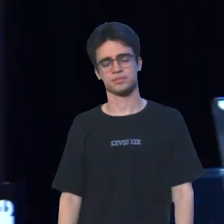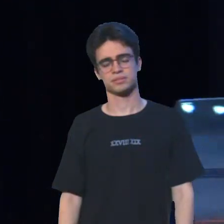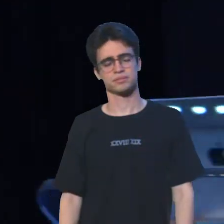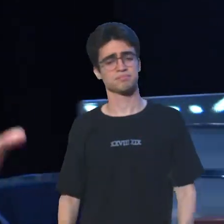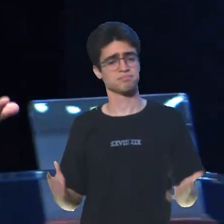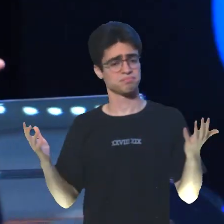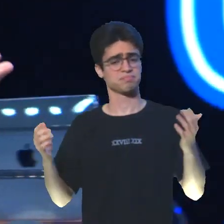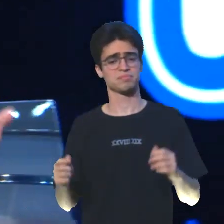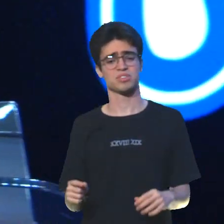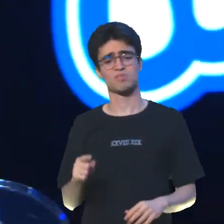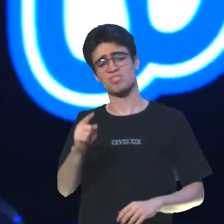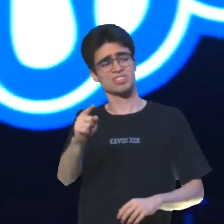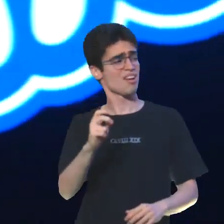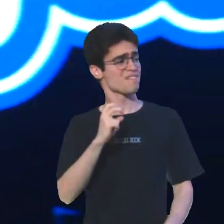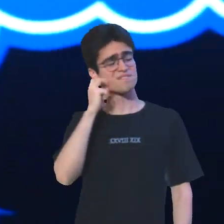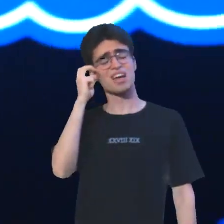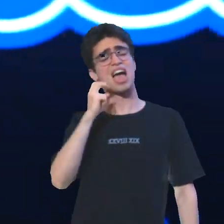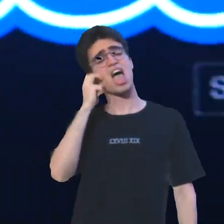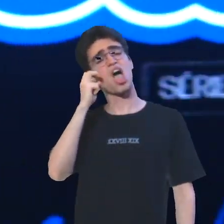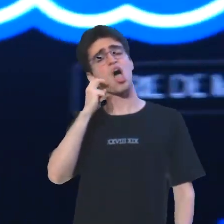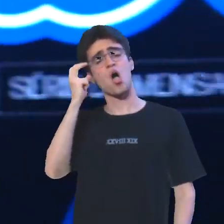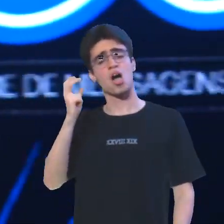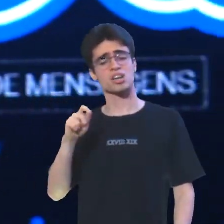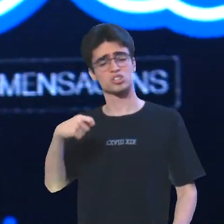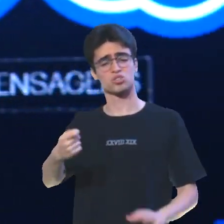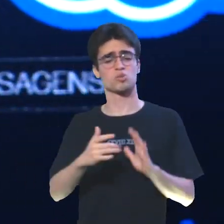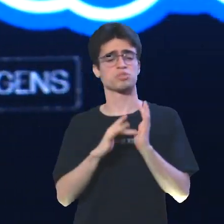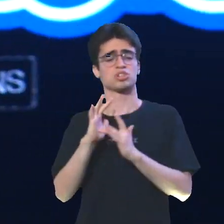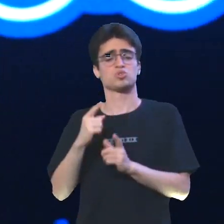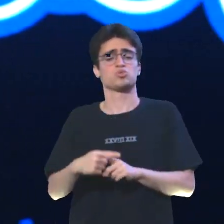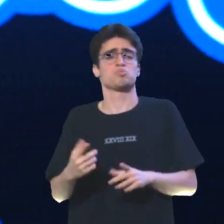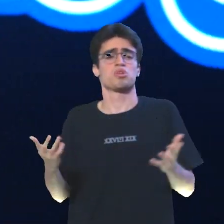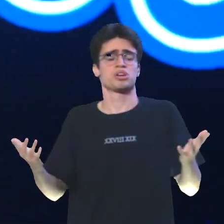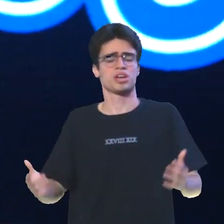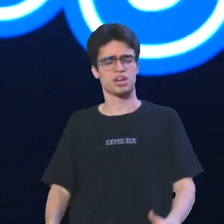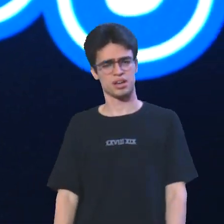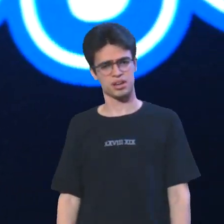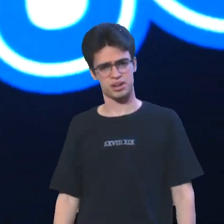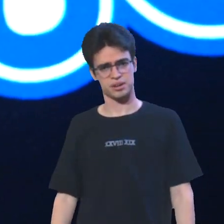Por que você tem tanta vergonha de Jesus?